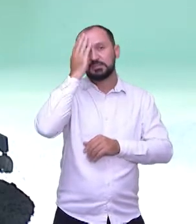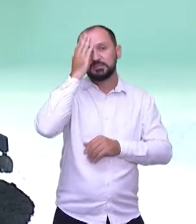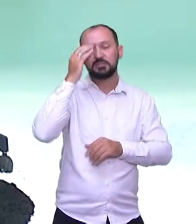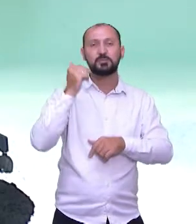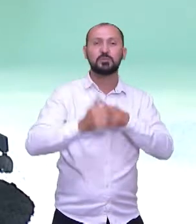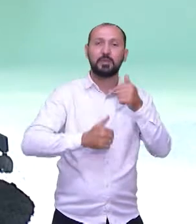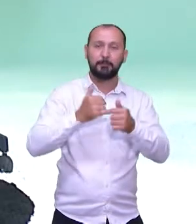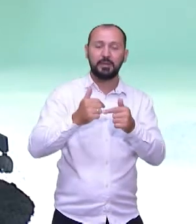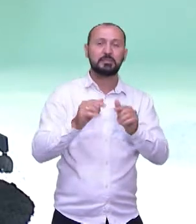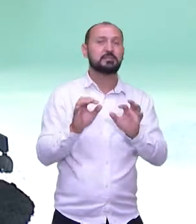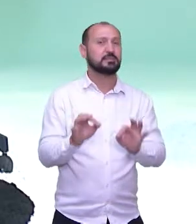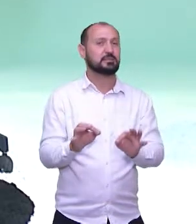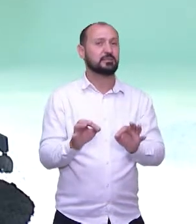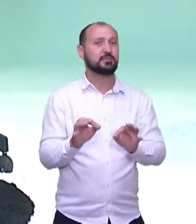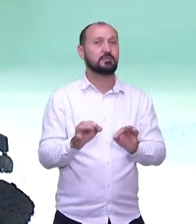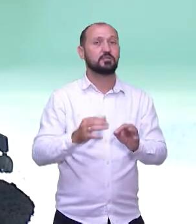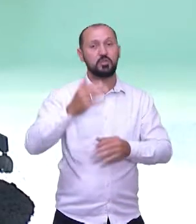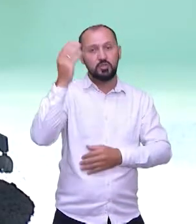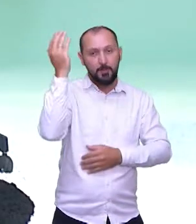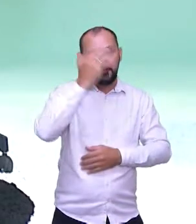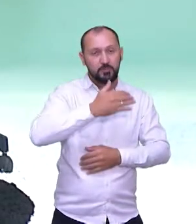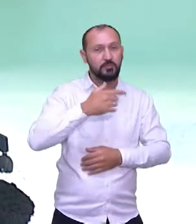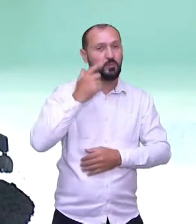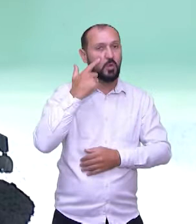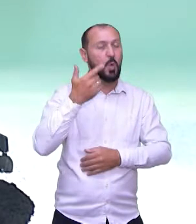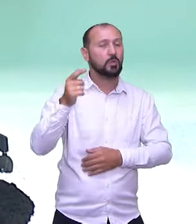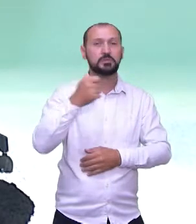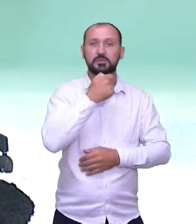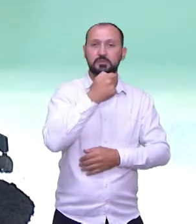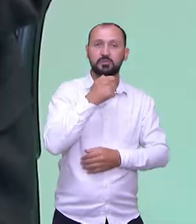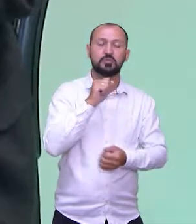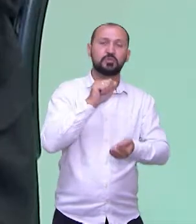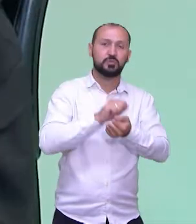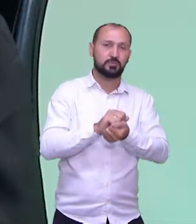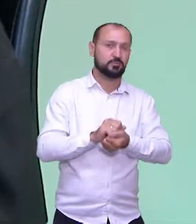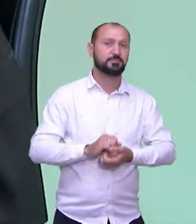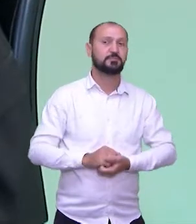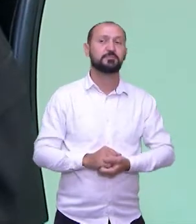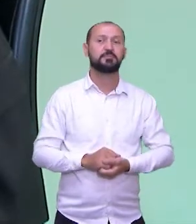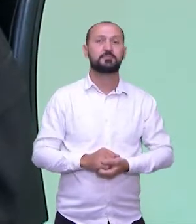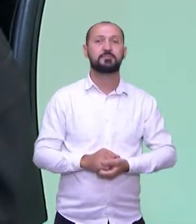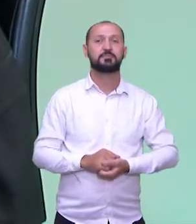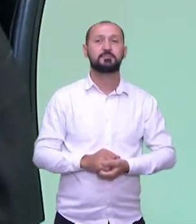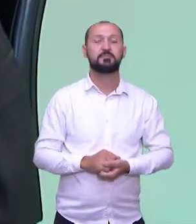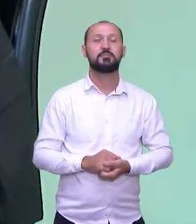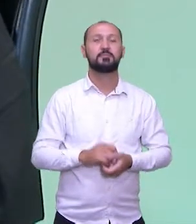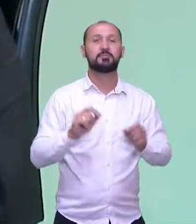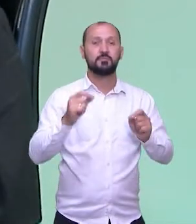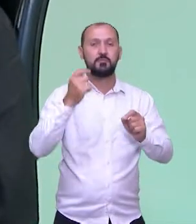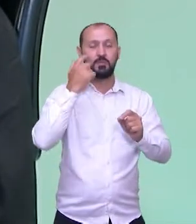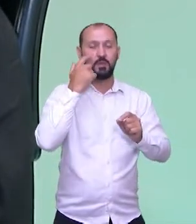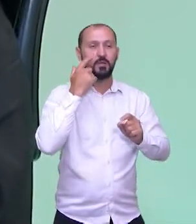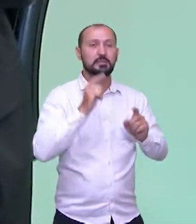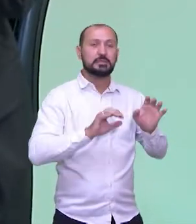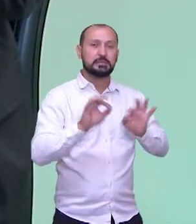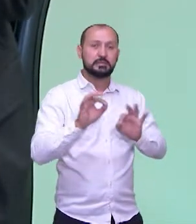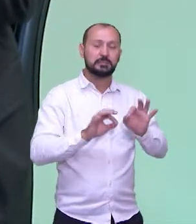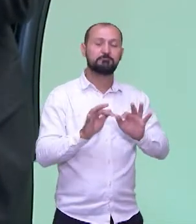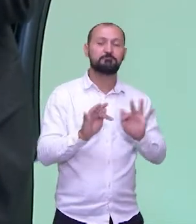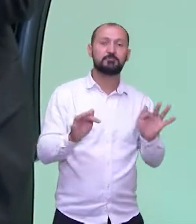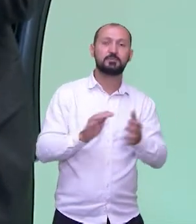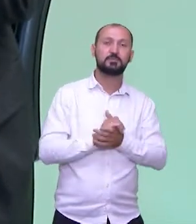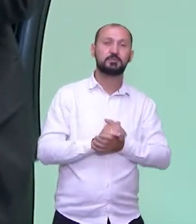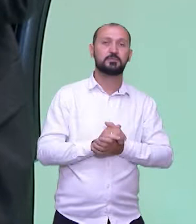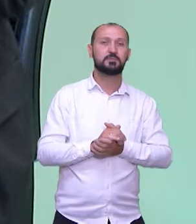que podemos fazer isto, já provamos isso em outras entrevistas, com casos concretos, que essa redução e